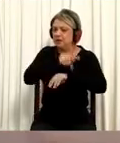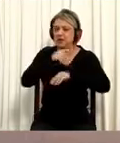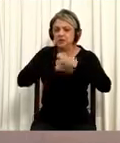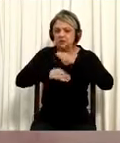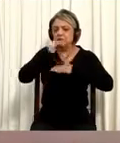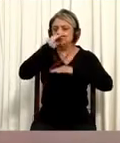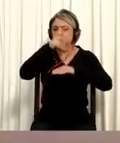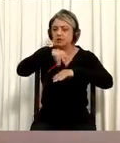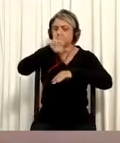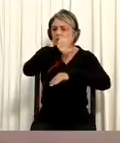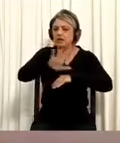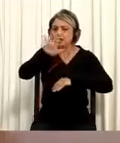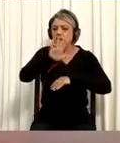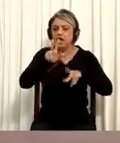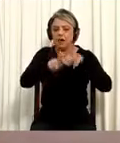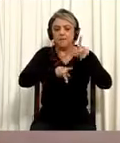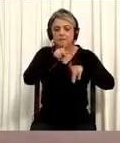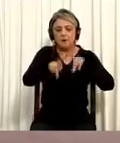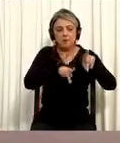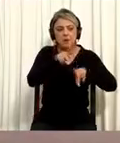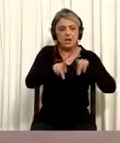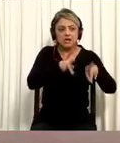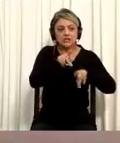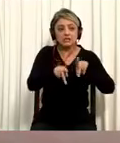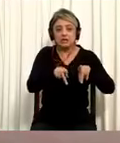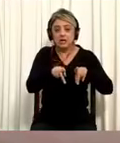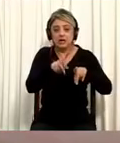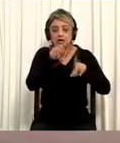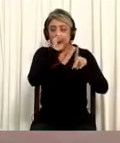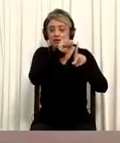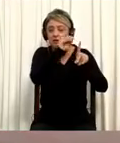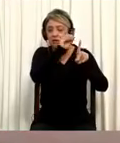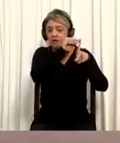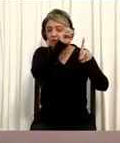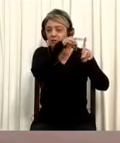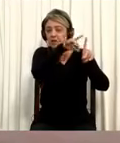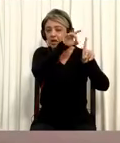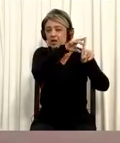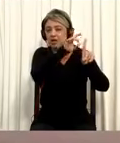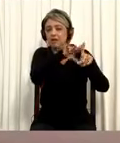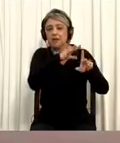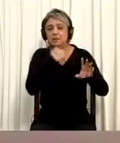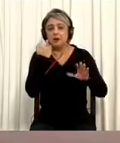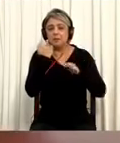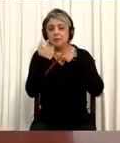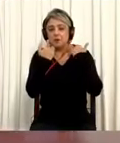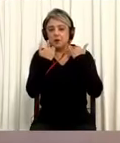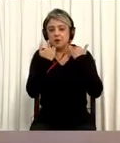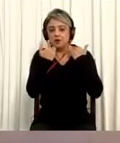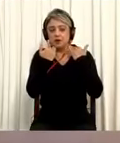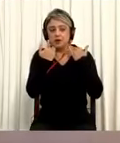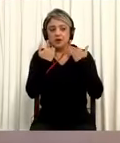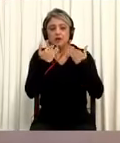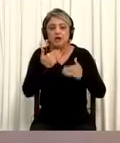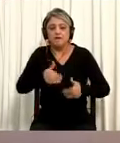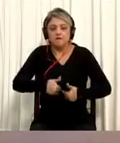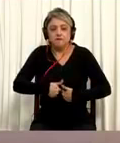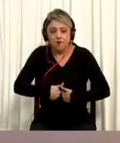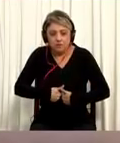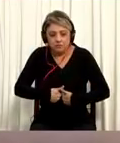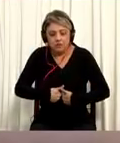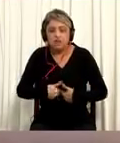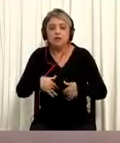e jogando a população, especialmente a mais vulnerável, à morte. Não só pela fome, né,